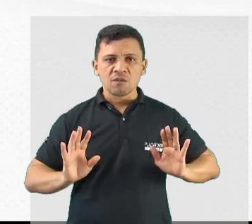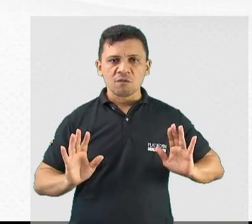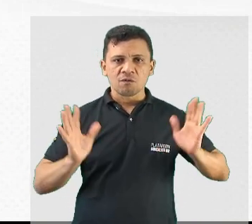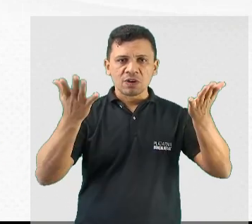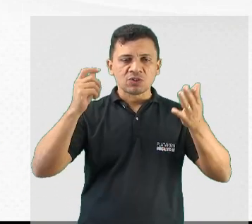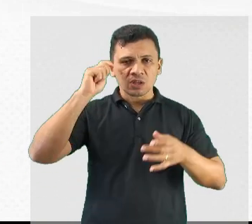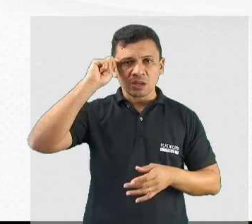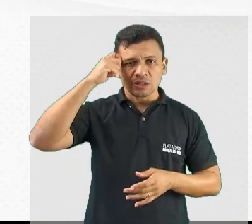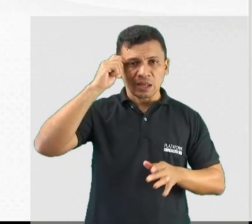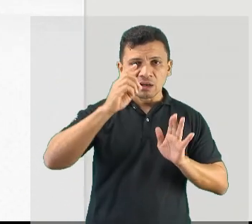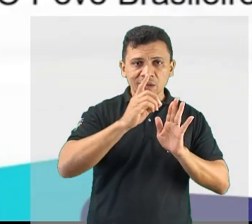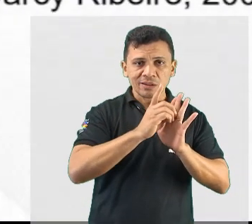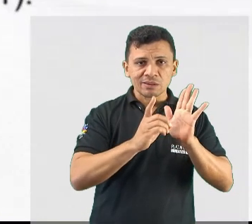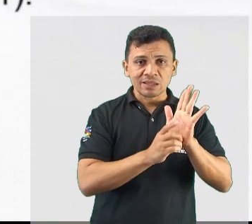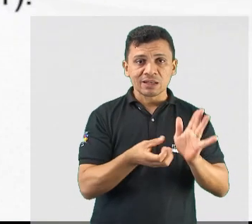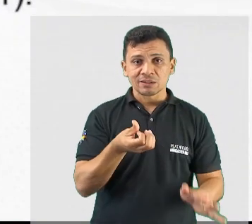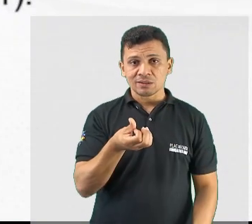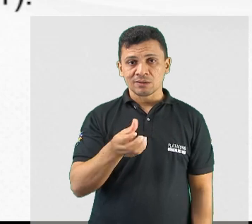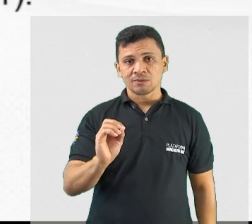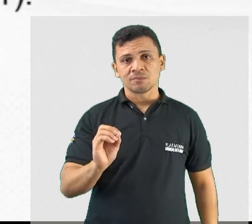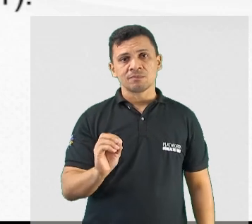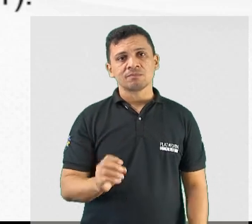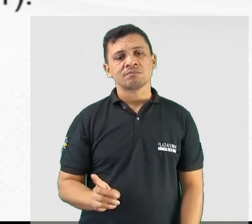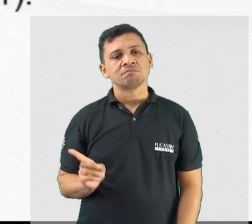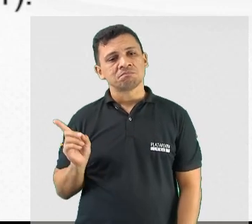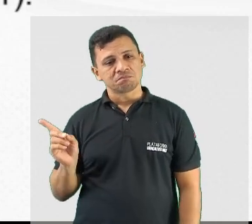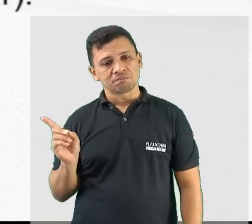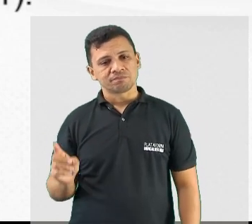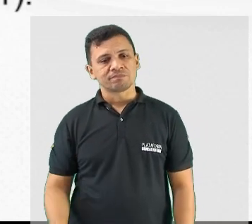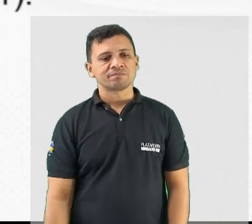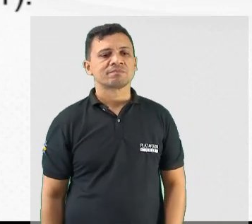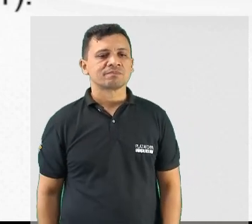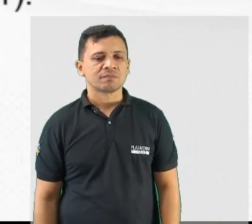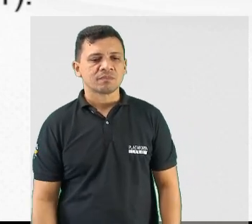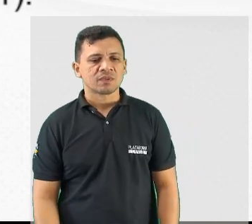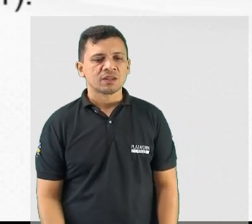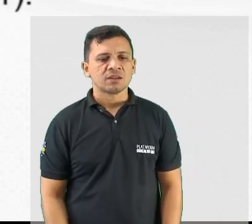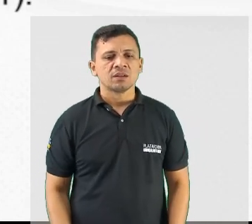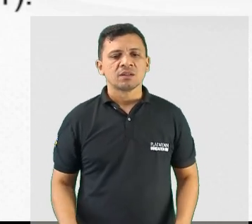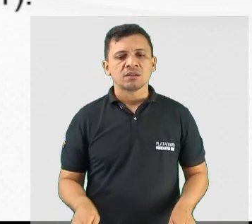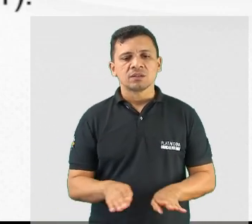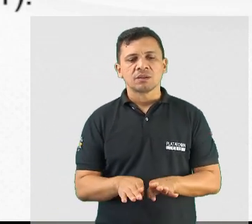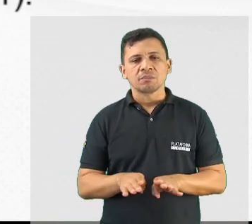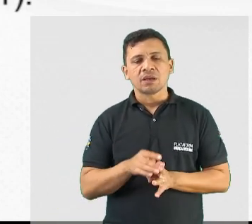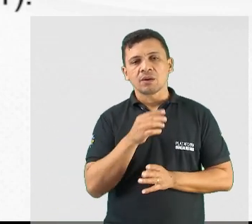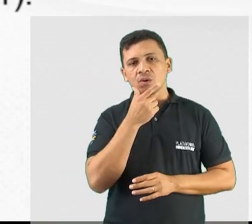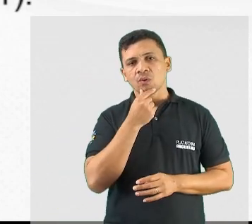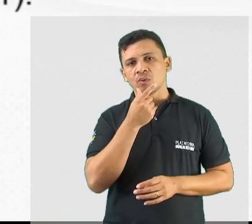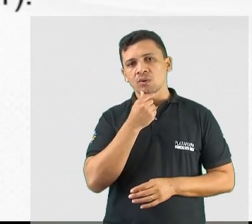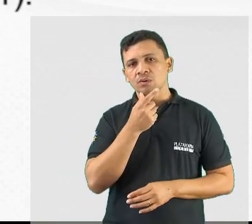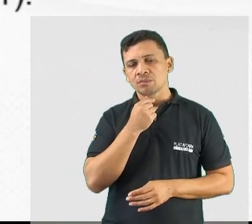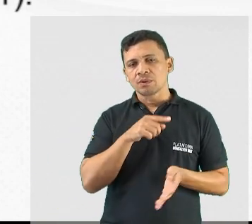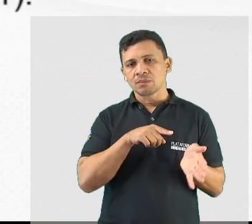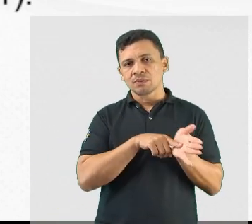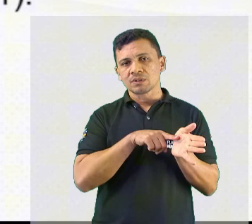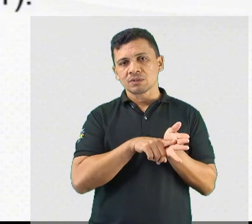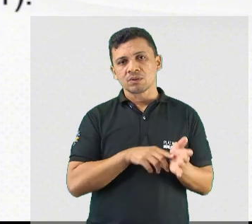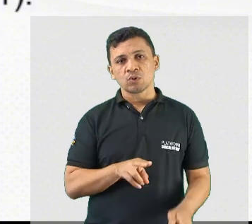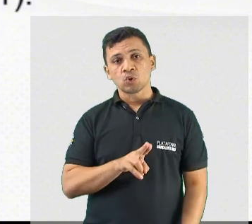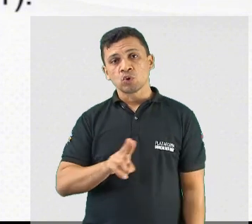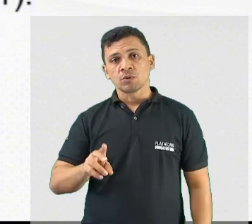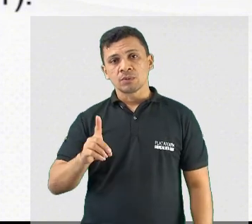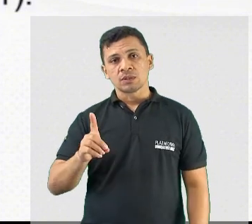de 60. Né? O Darcy Ribeiro, ele afirmou isso numa das